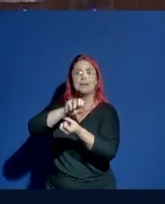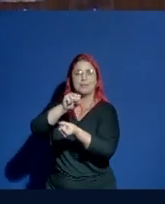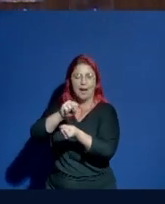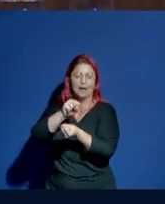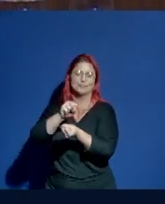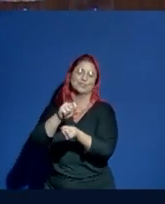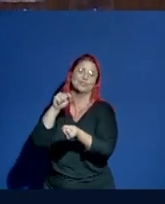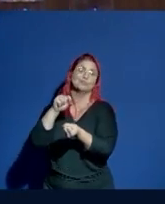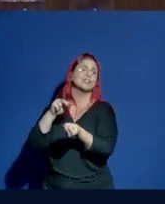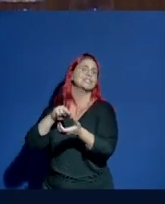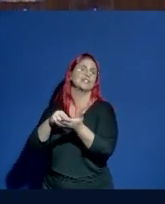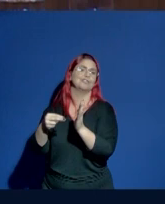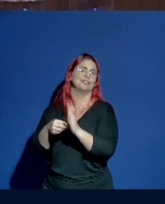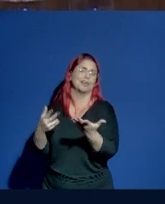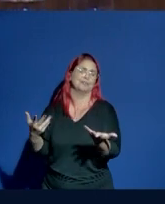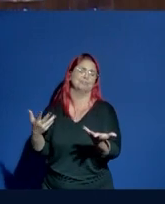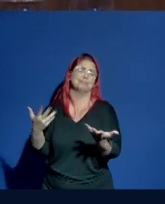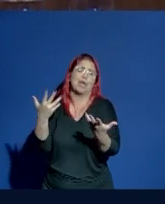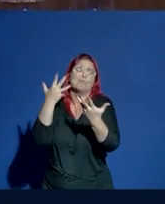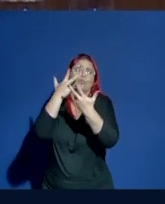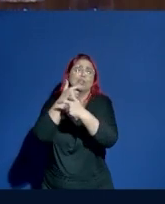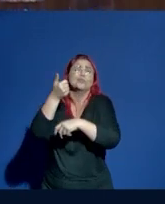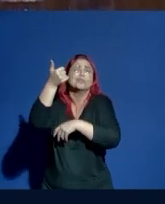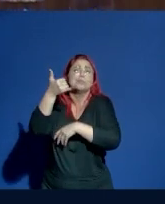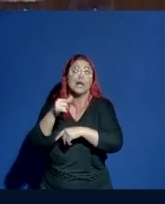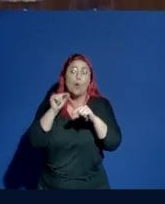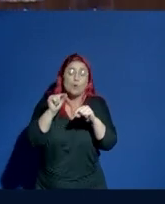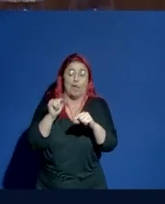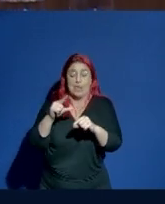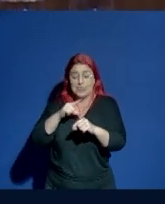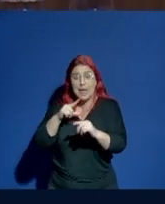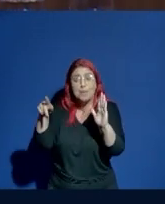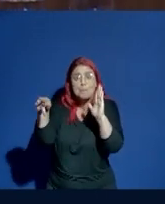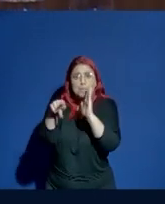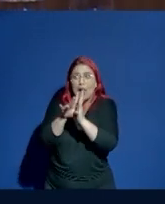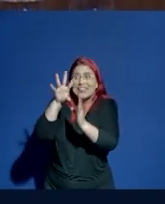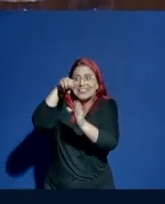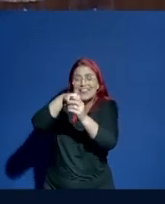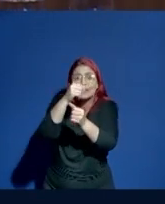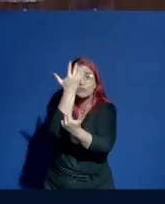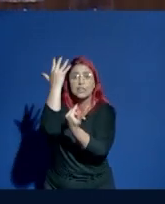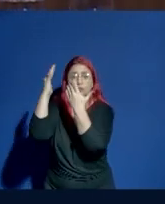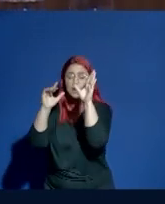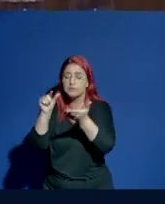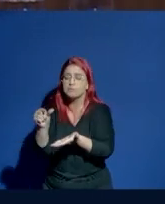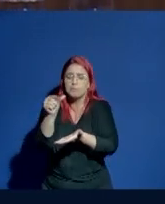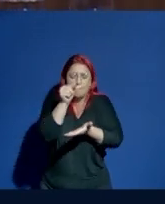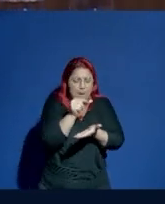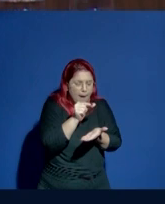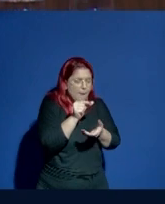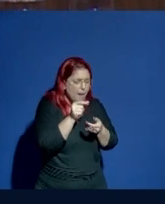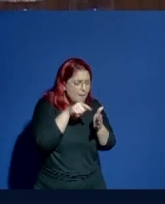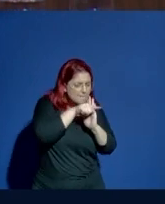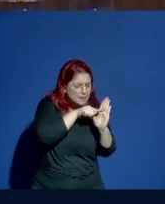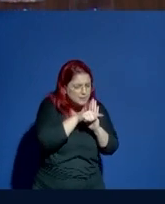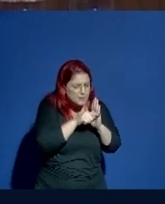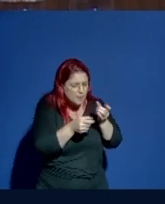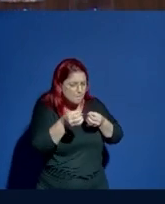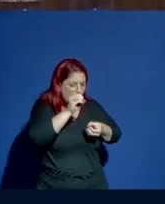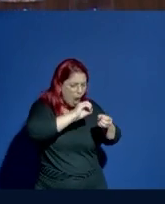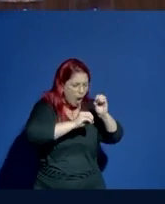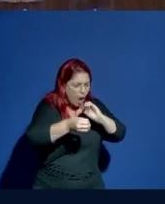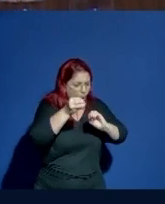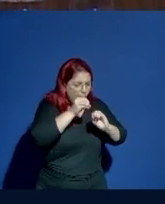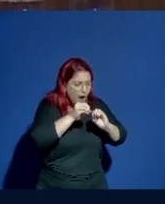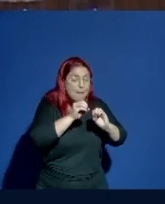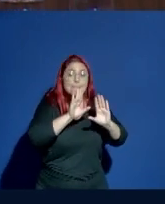mais bonito que eu já vi. É pegar um micro-organismo da natureza e devolver na natureza para controlar pragas sem usar nada que